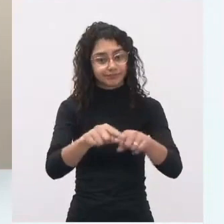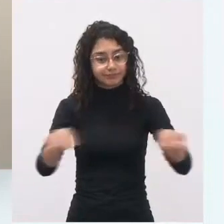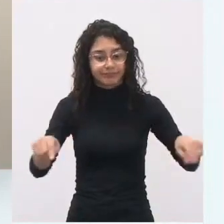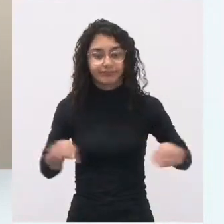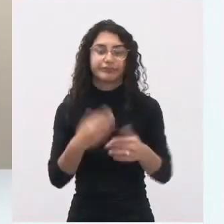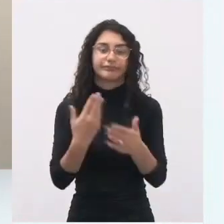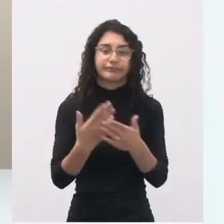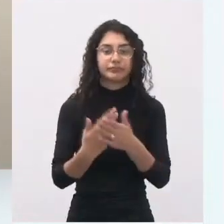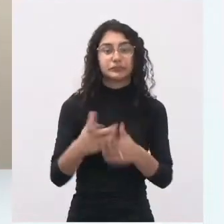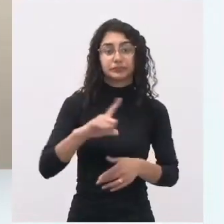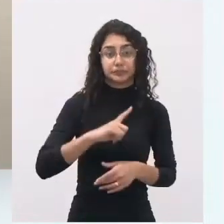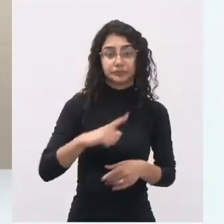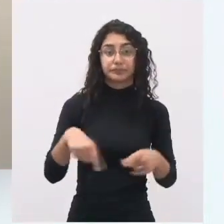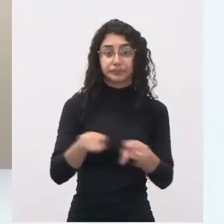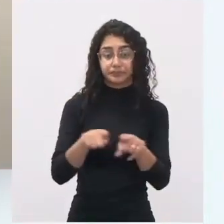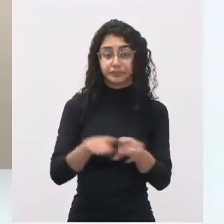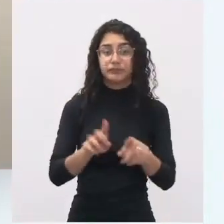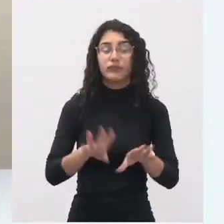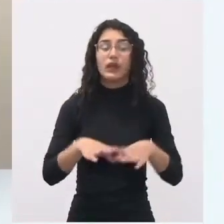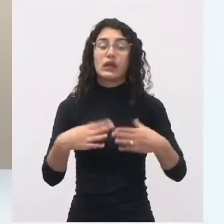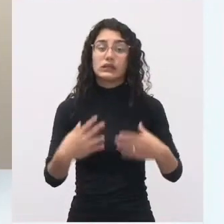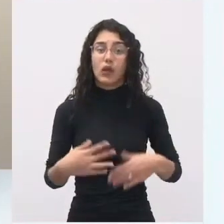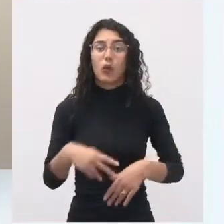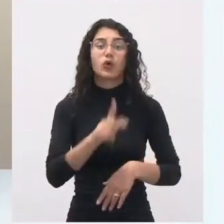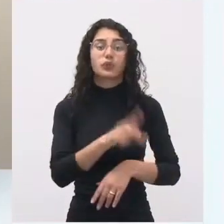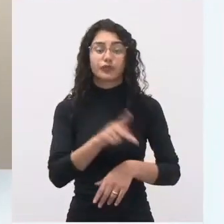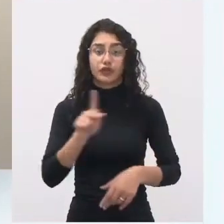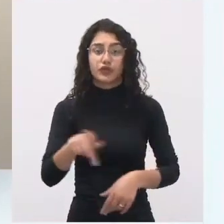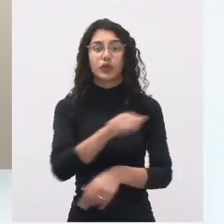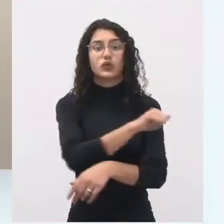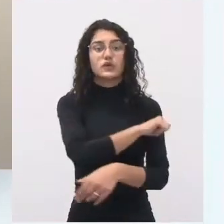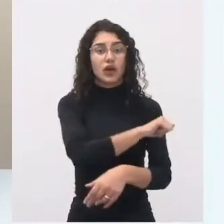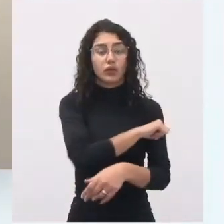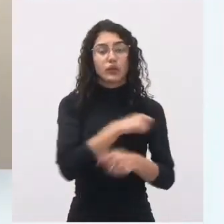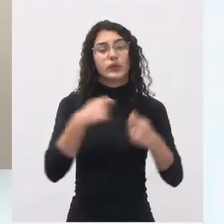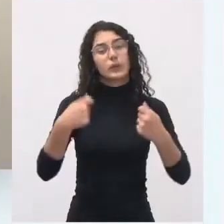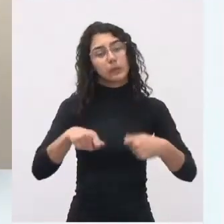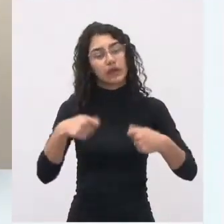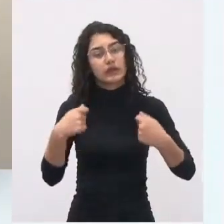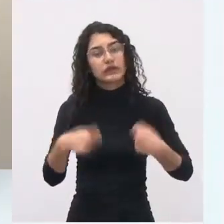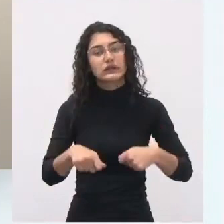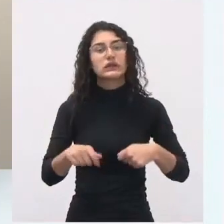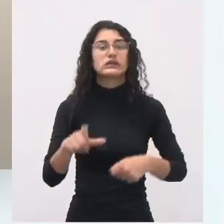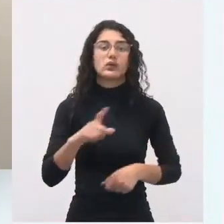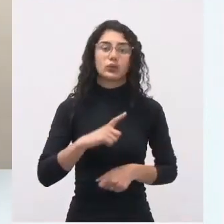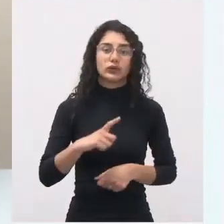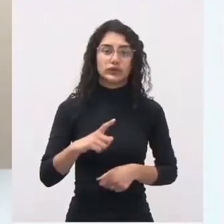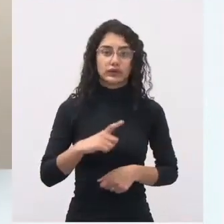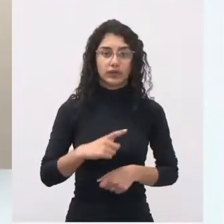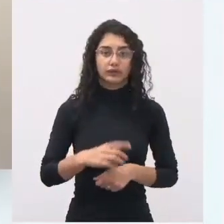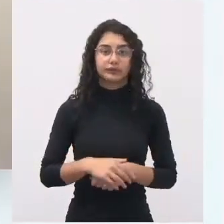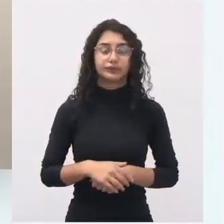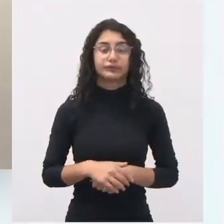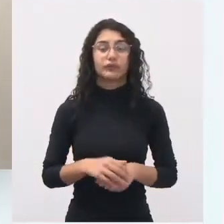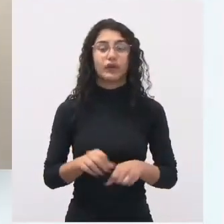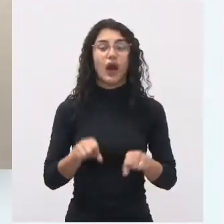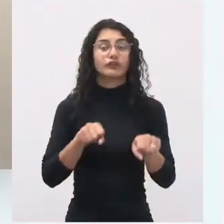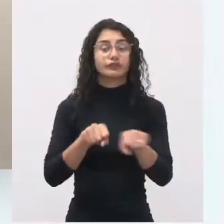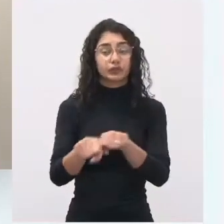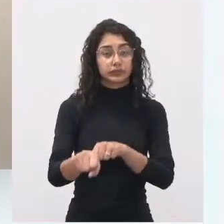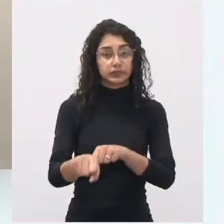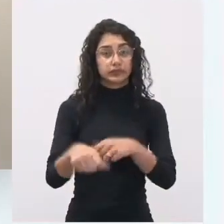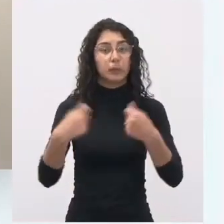eles precisam vivenciar na formação o que se espera que depois eles levem para o dia a dia deles. As formações